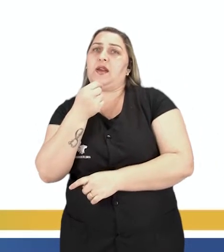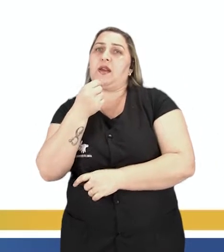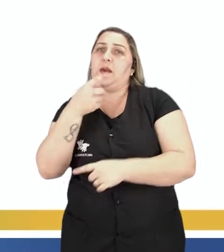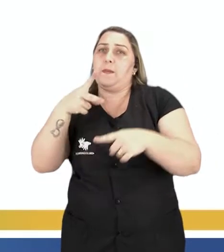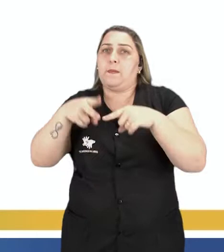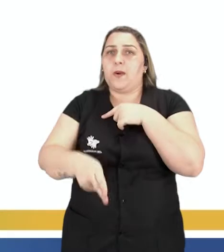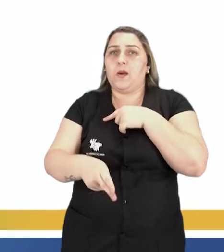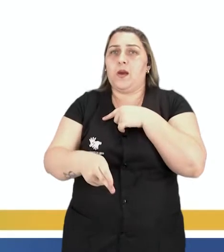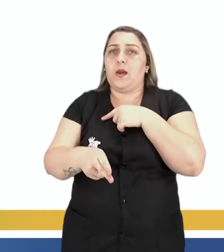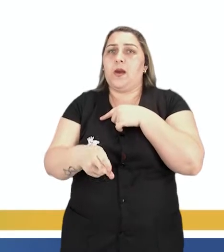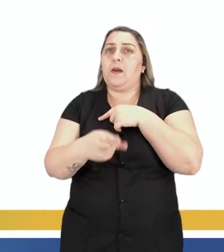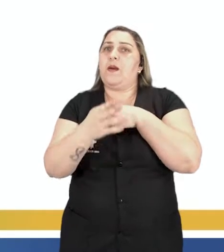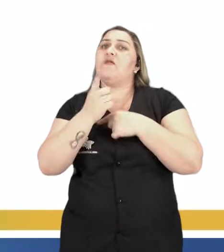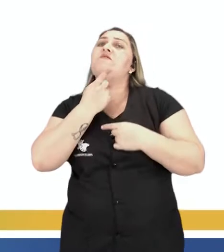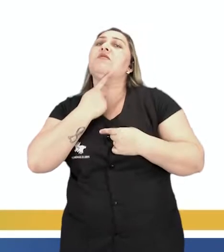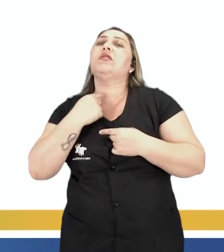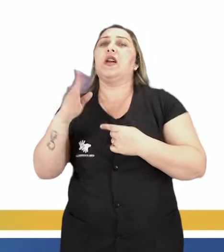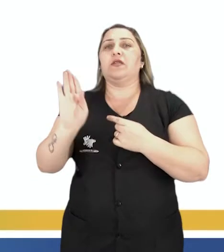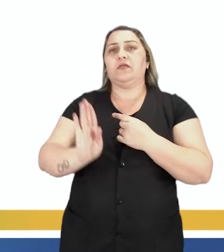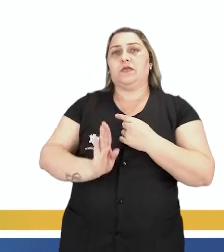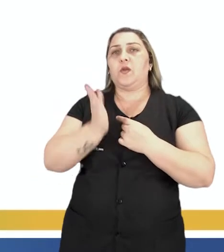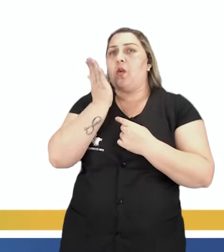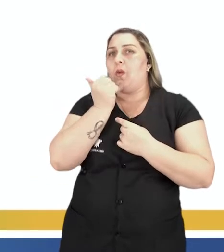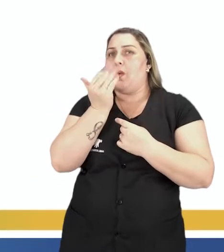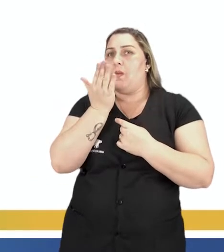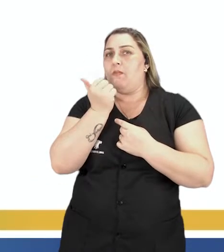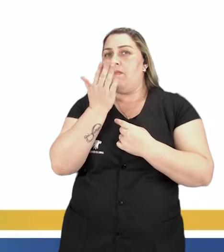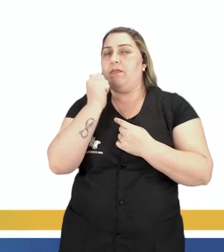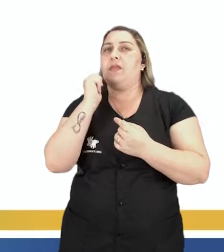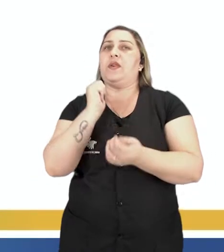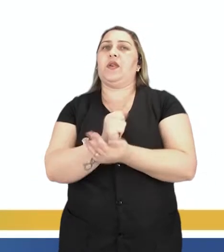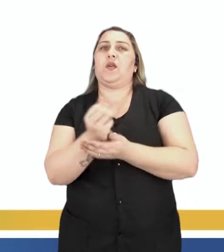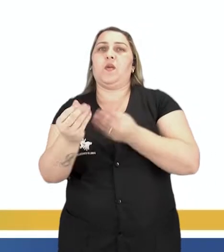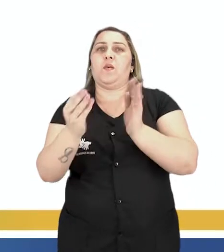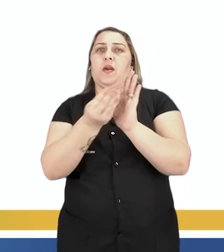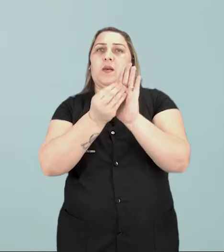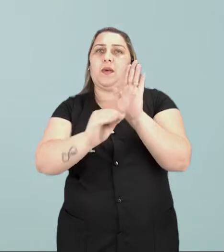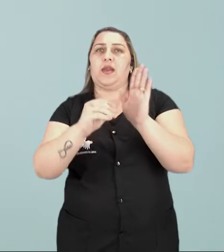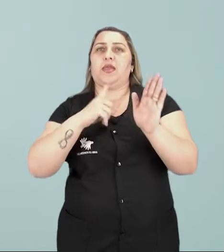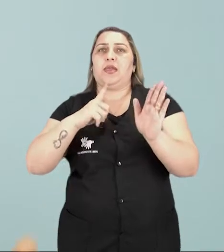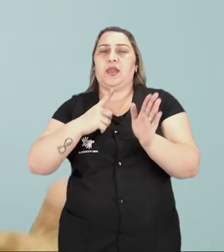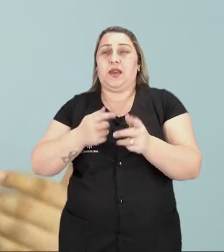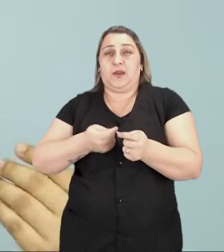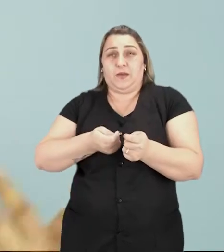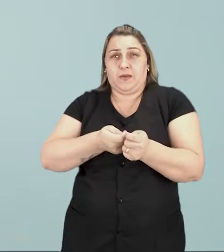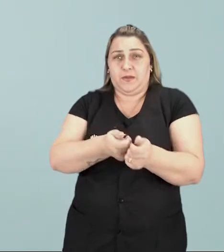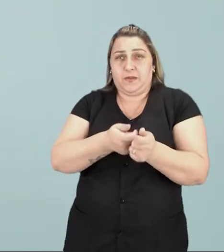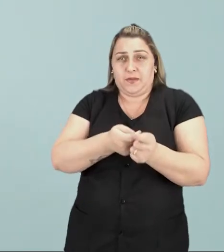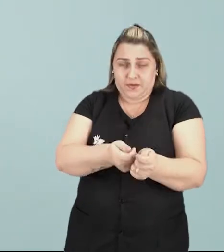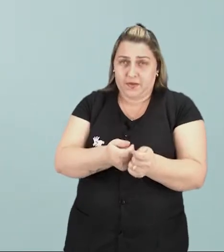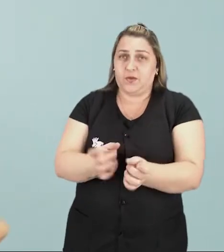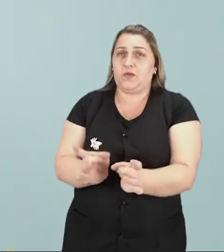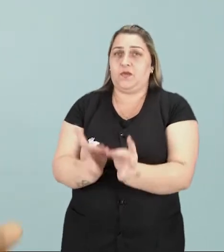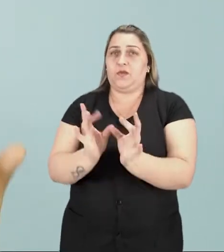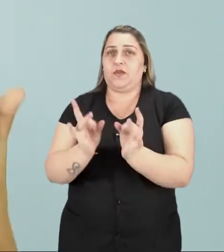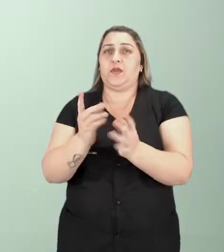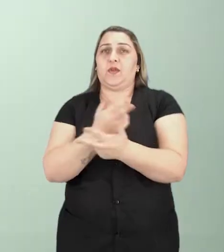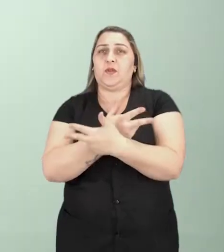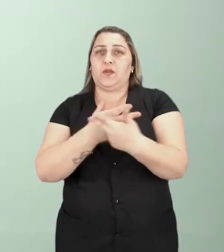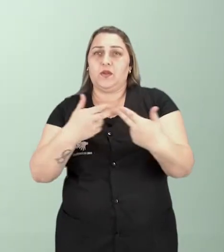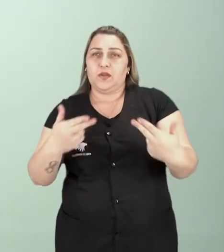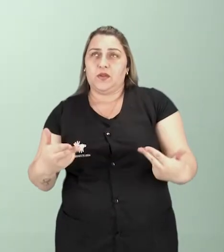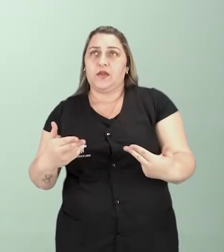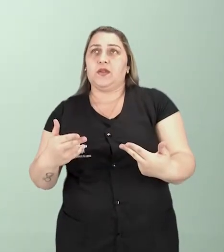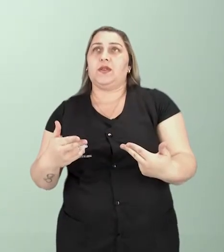o apetite. Tá aí mais exemplos de como essa mídia tenta nos manipular, de como ela tenta nos vender coisas